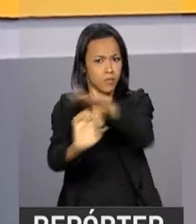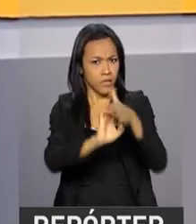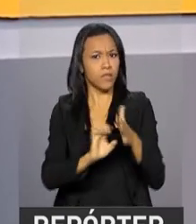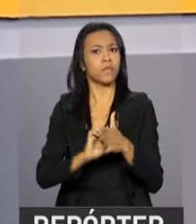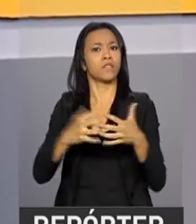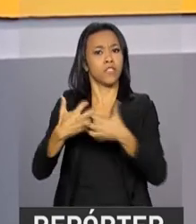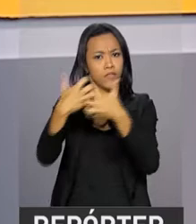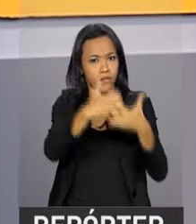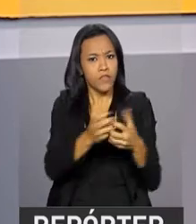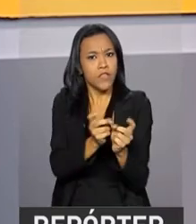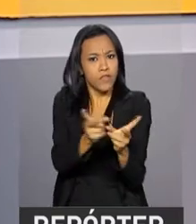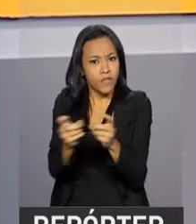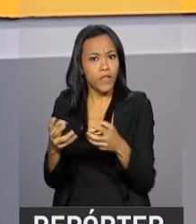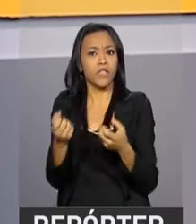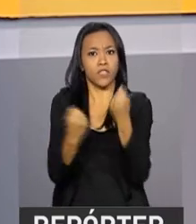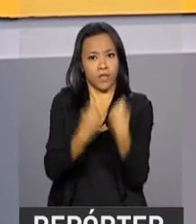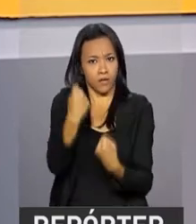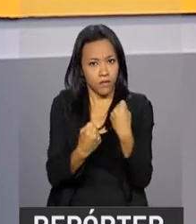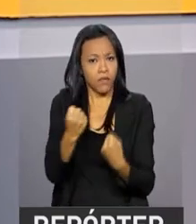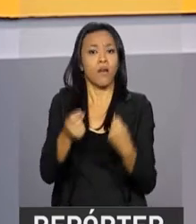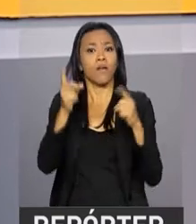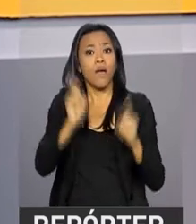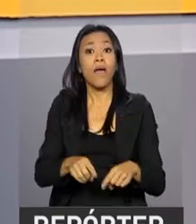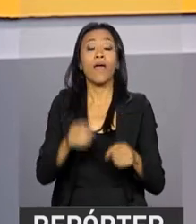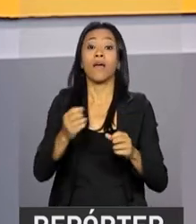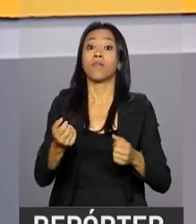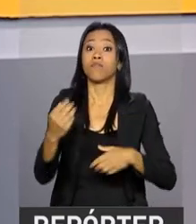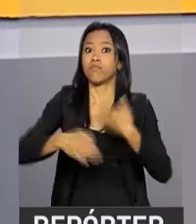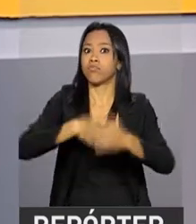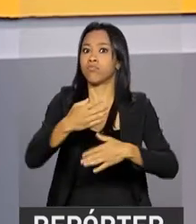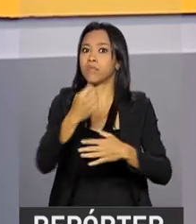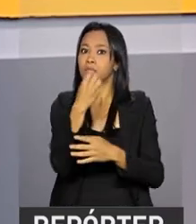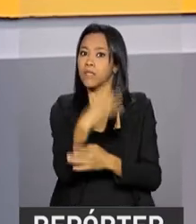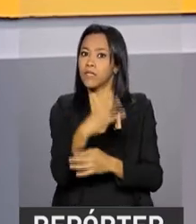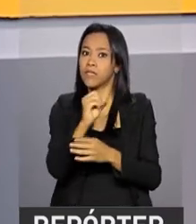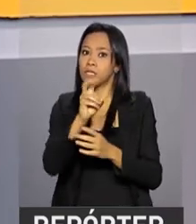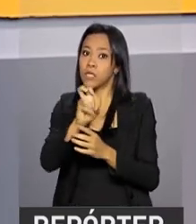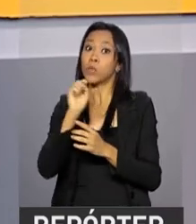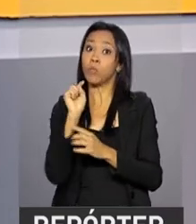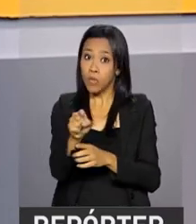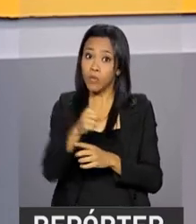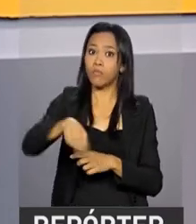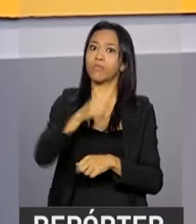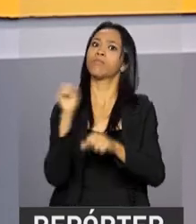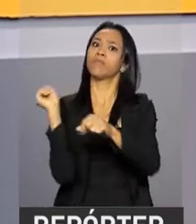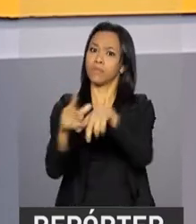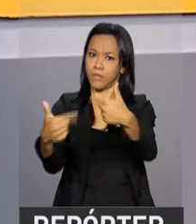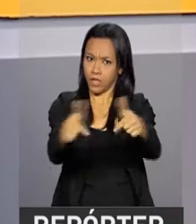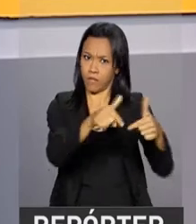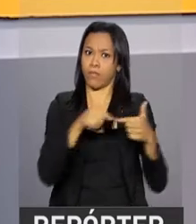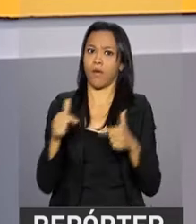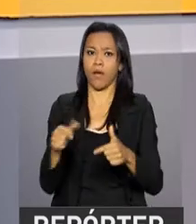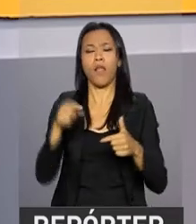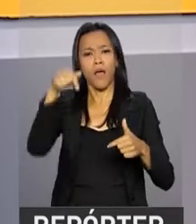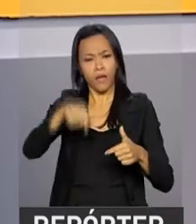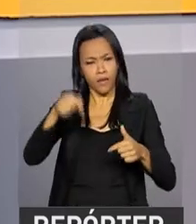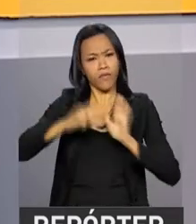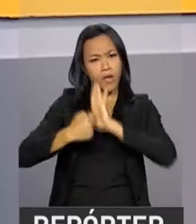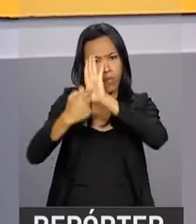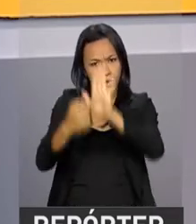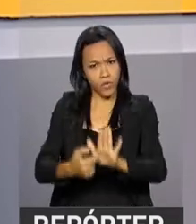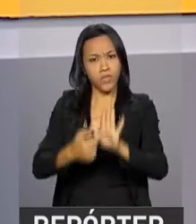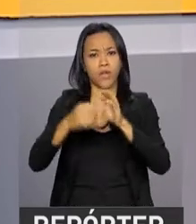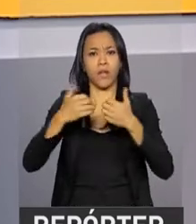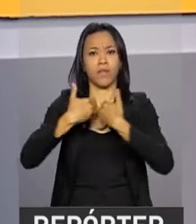responsáveis pela geração de 305 mil empregos diretos a nbr vai transmitir ao vivo a